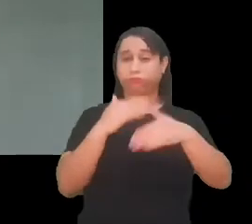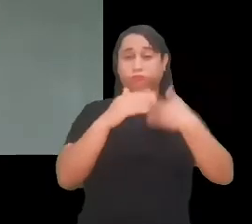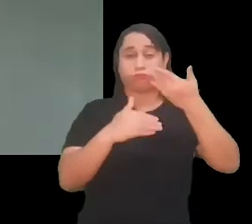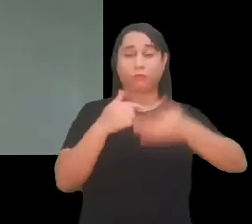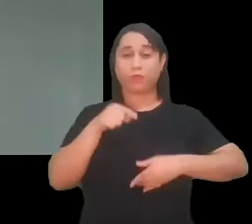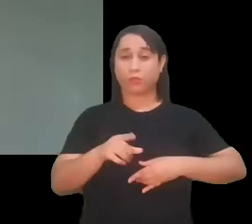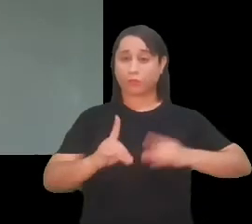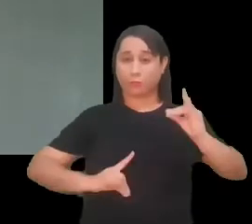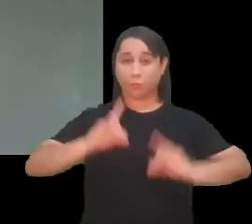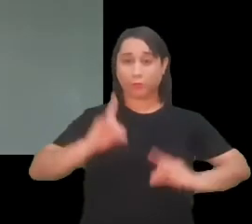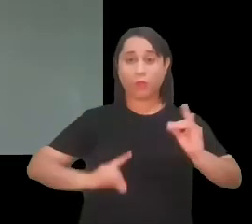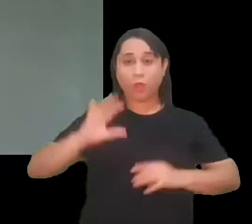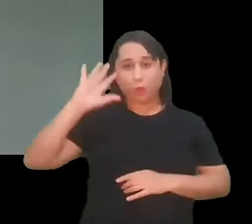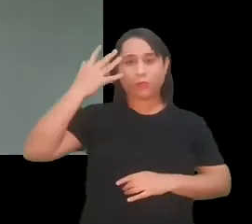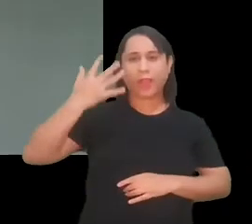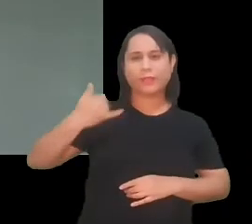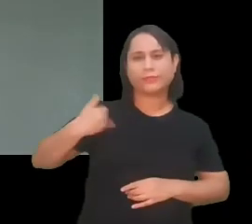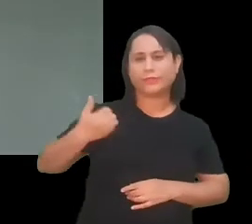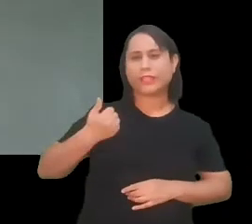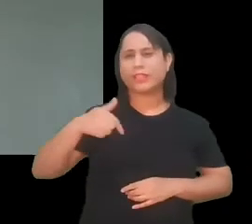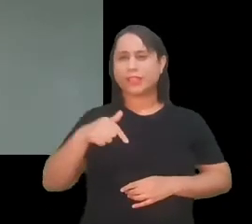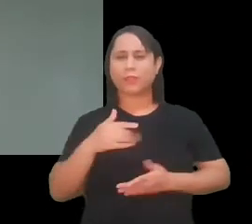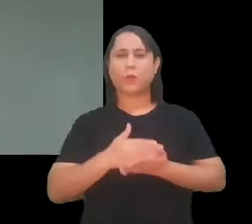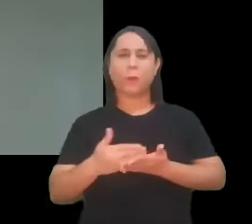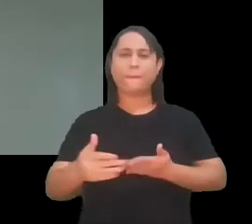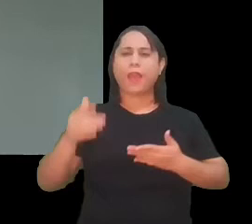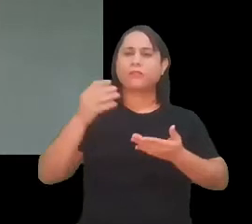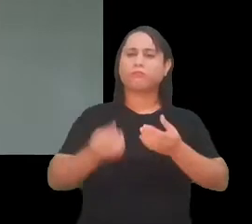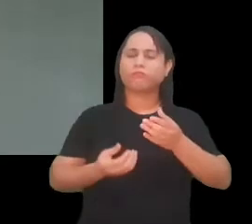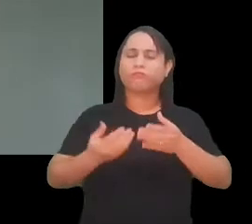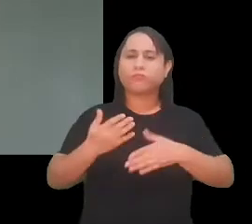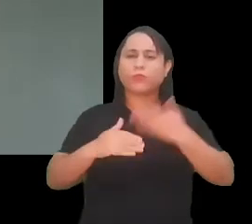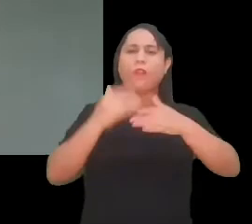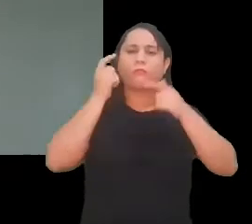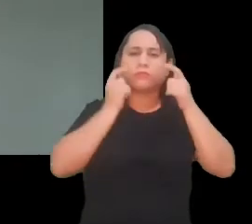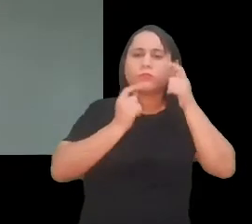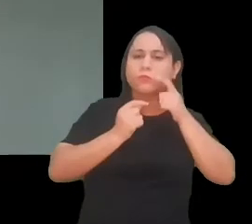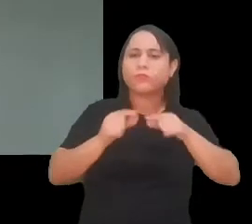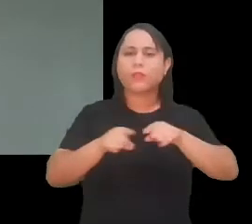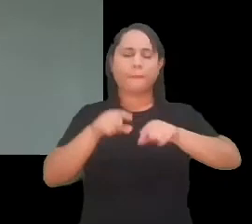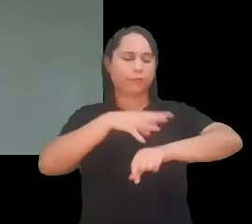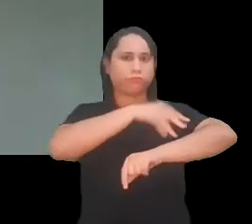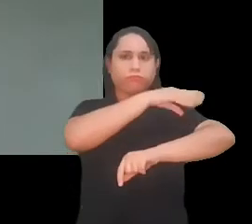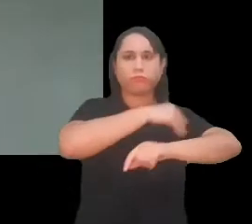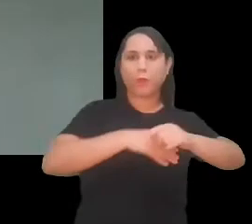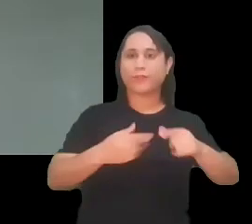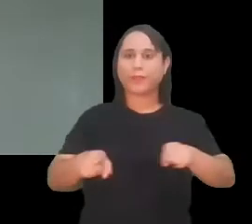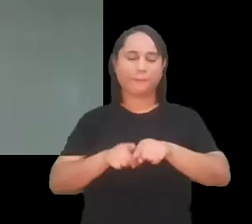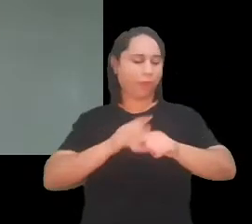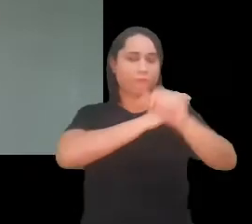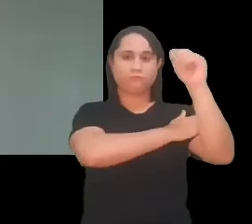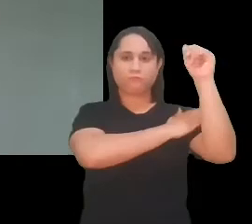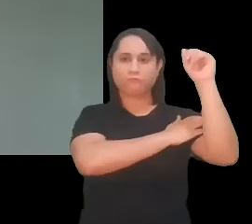partir dos 17 anos, que começa a nascer barba, que aumenta a quantidade de pelos, que aumenta a massa muscular da pessoa, que a voz